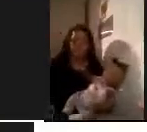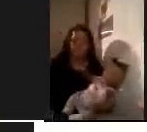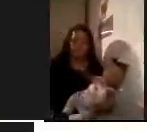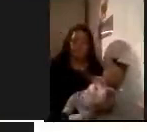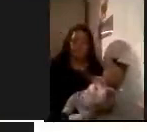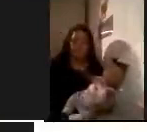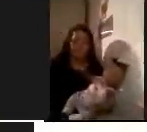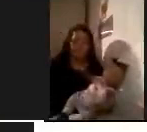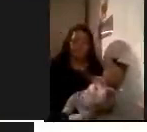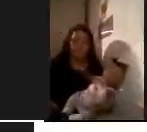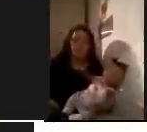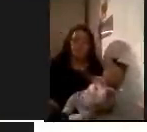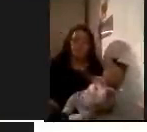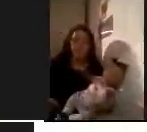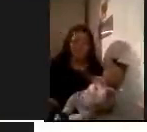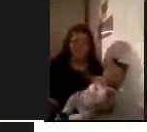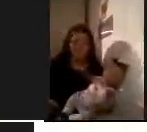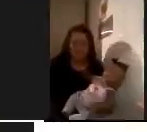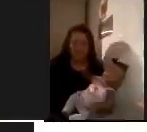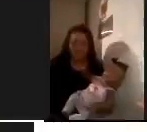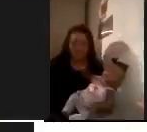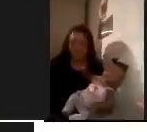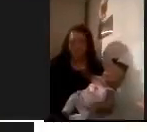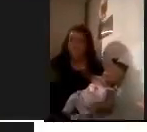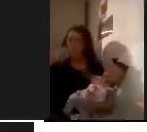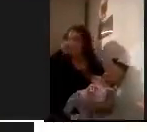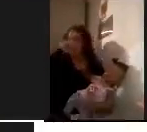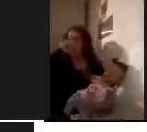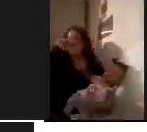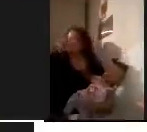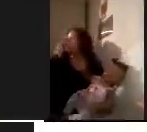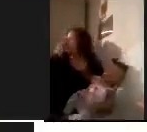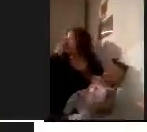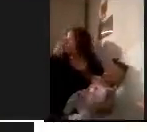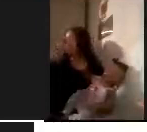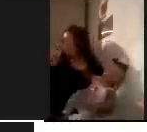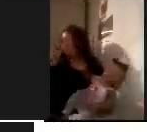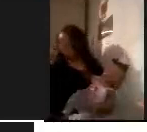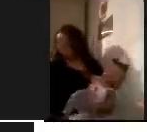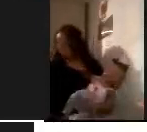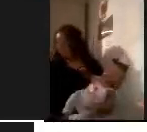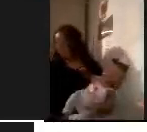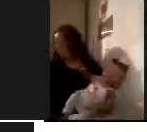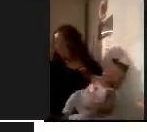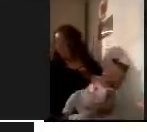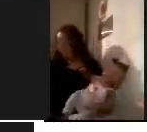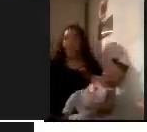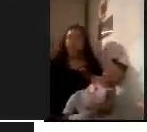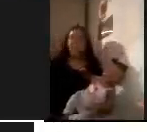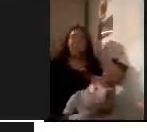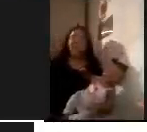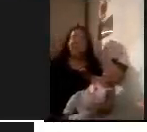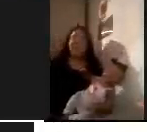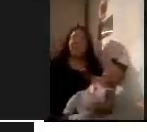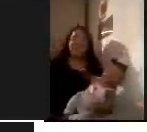de 15 anos. Gente, Foi o primeiro parto dela, o primeiro que eu passei mal, inclusive, né? A Amanda me segurou.